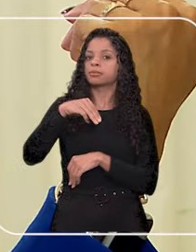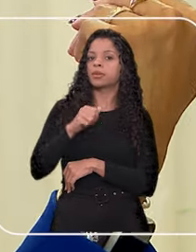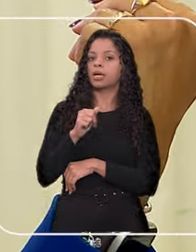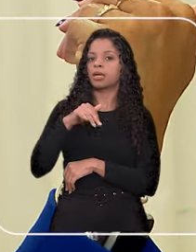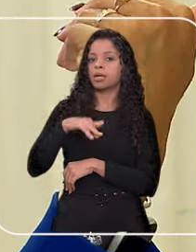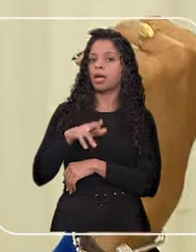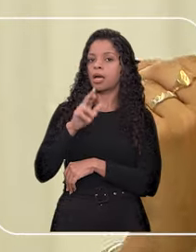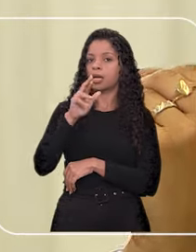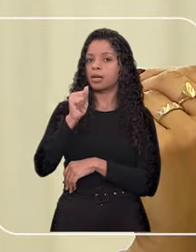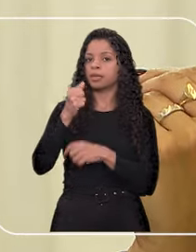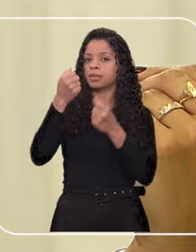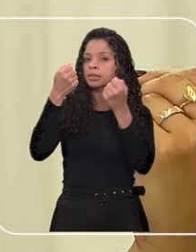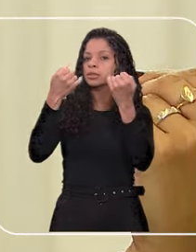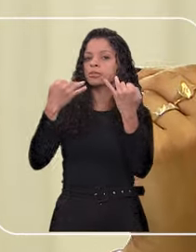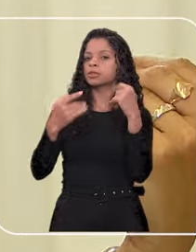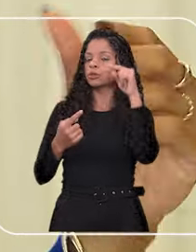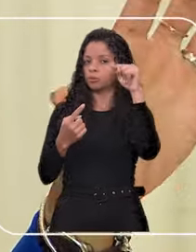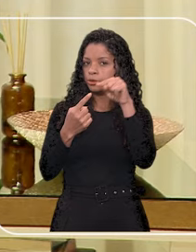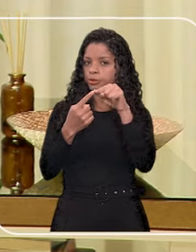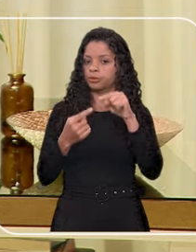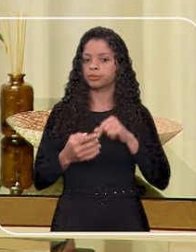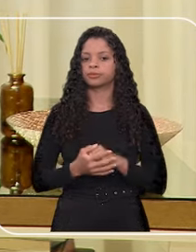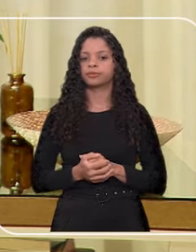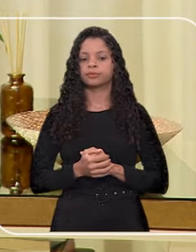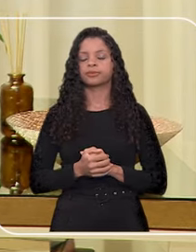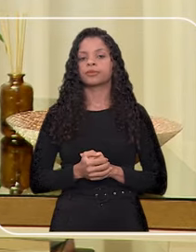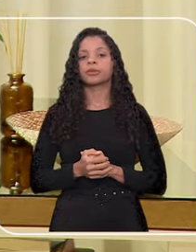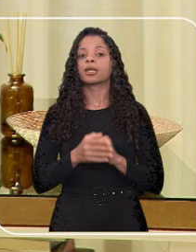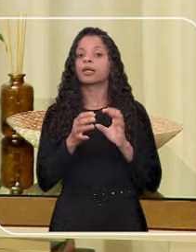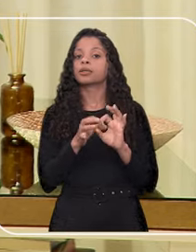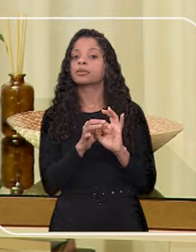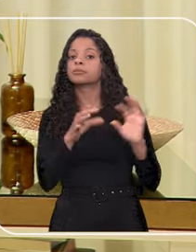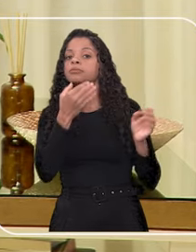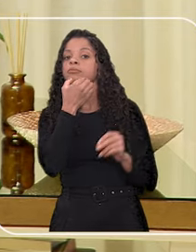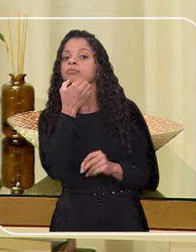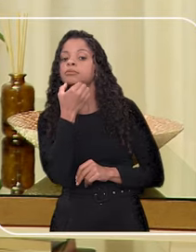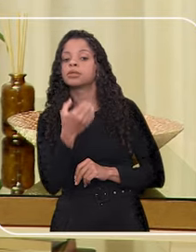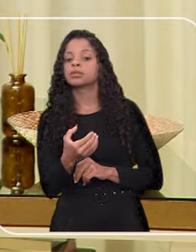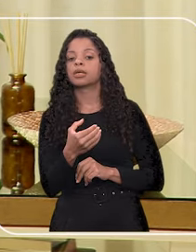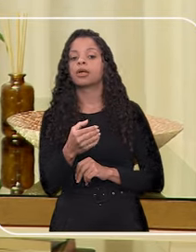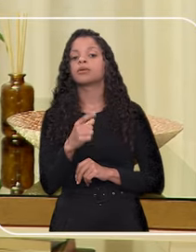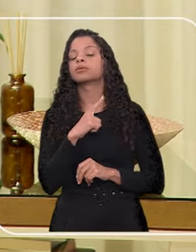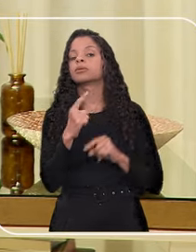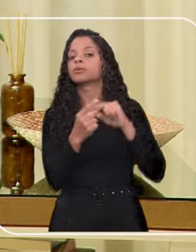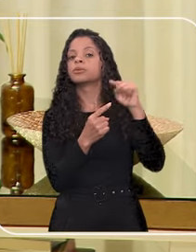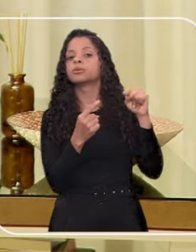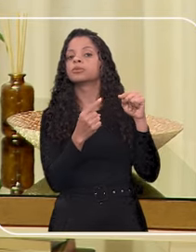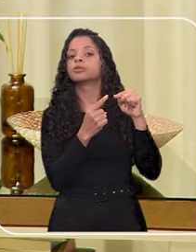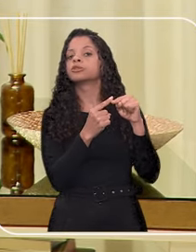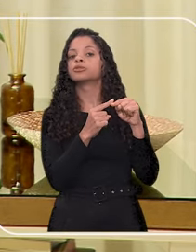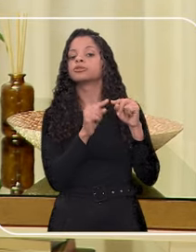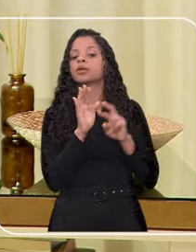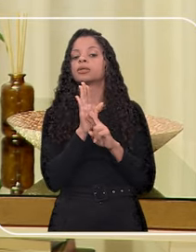tashi explica a finalidade do indulto o indulto Natalino ele tem como objetivo né representar uma política criminal